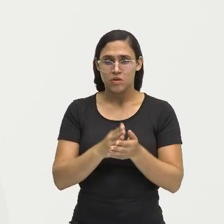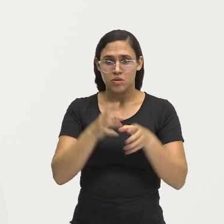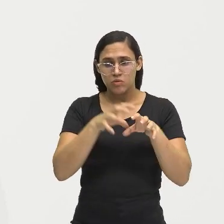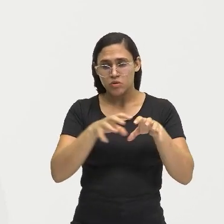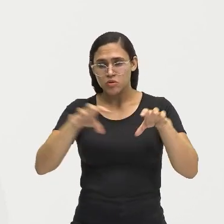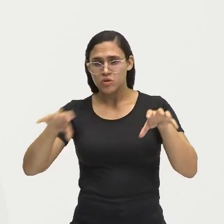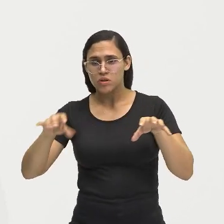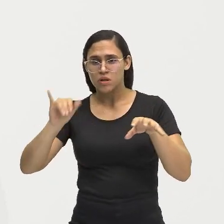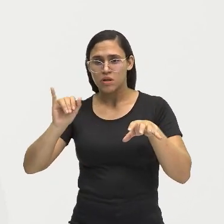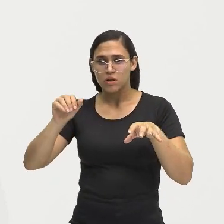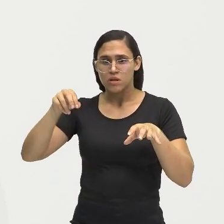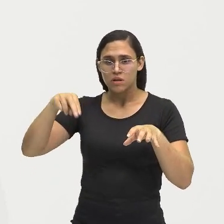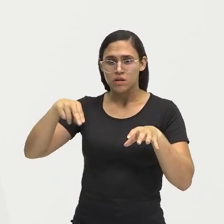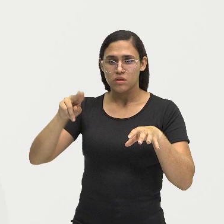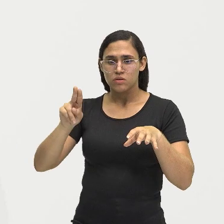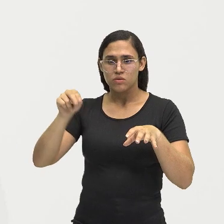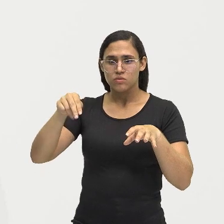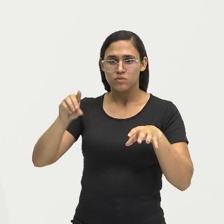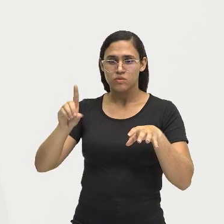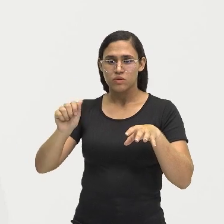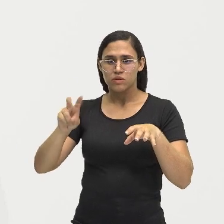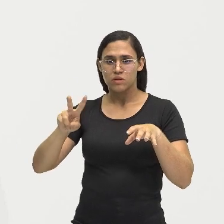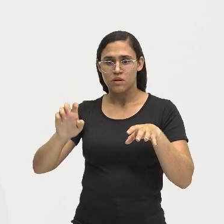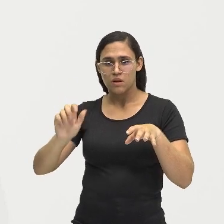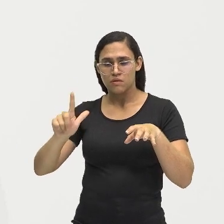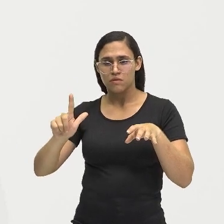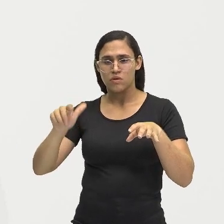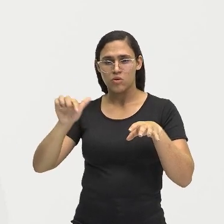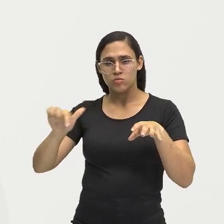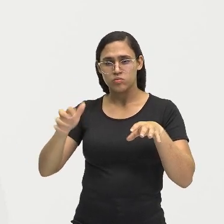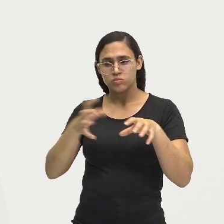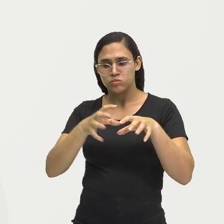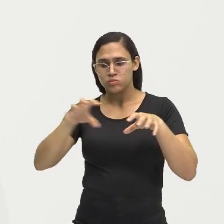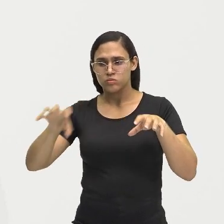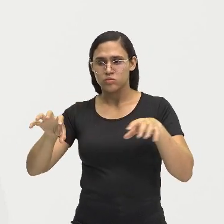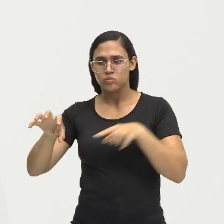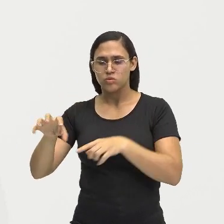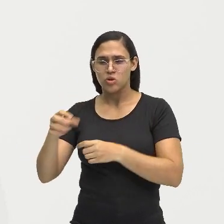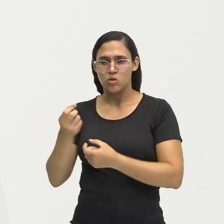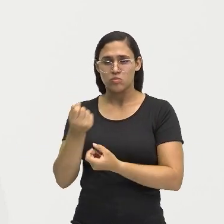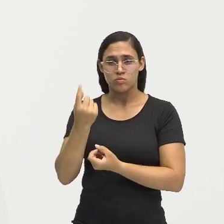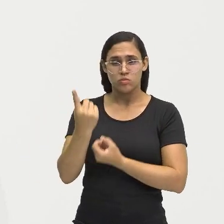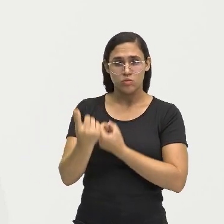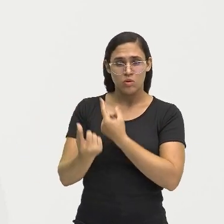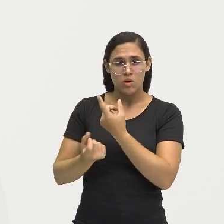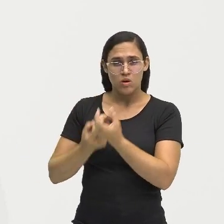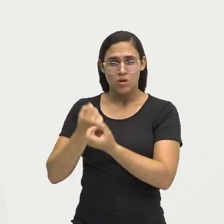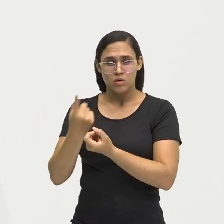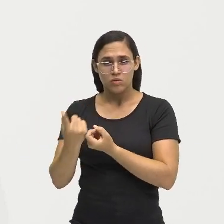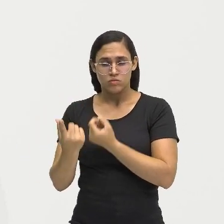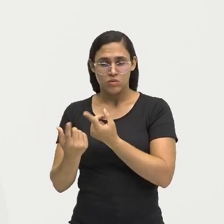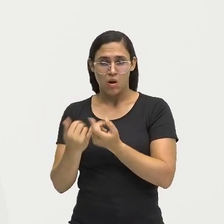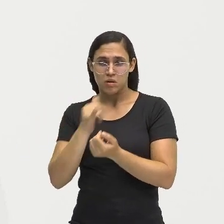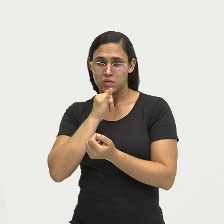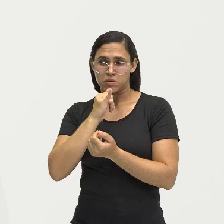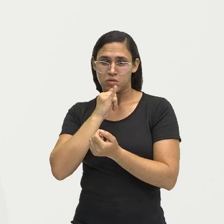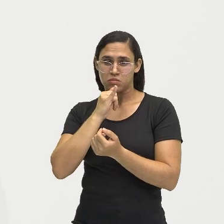inundável. Inundável pode ser esporadicamente, pode acontecer, né? Então, dependendo ali se a cheia do